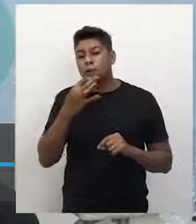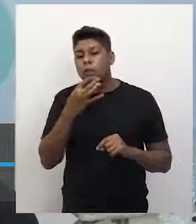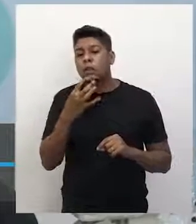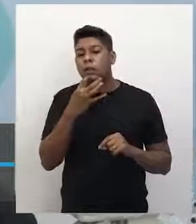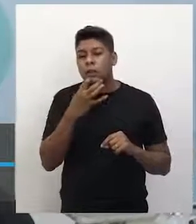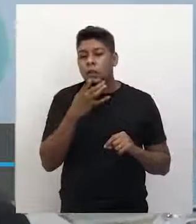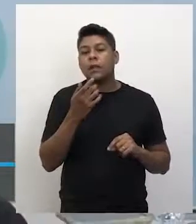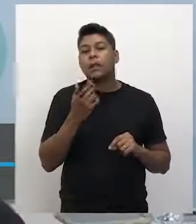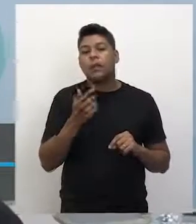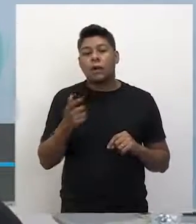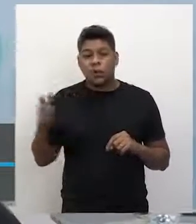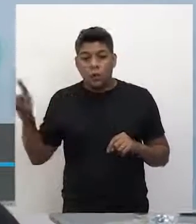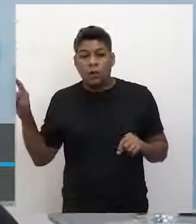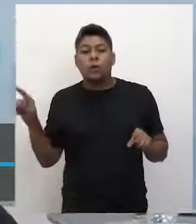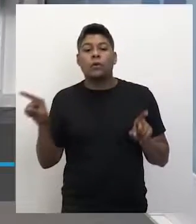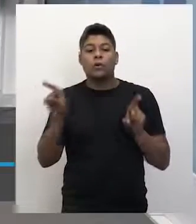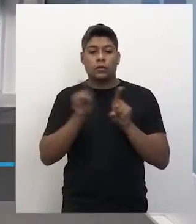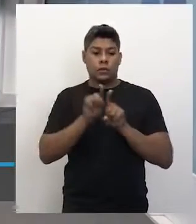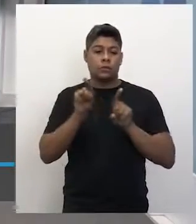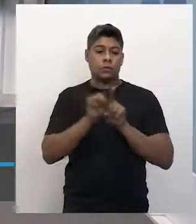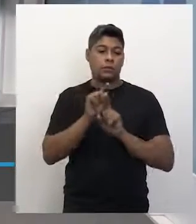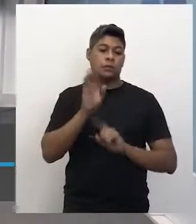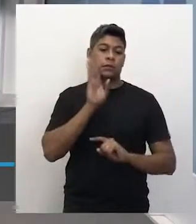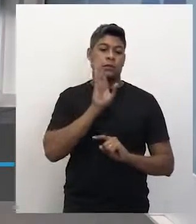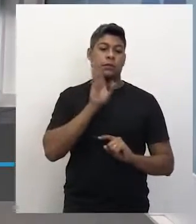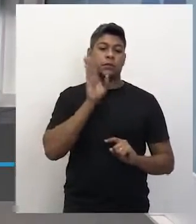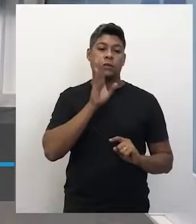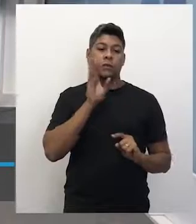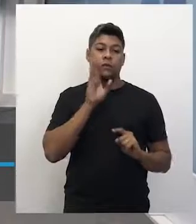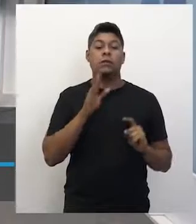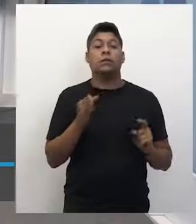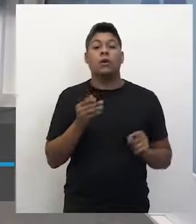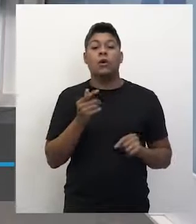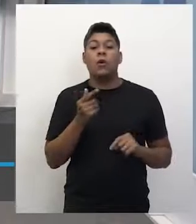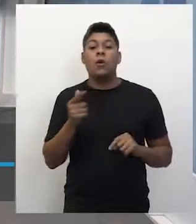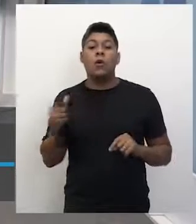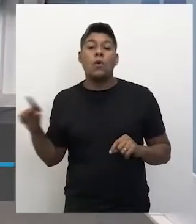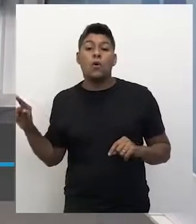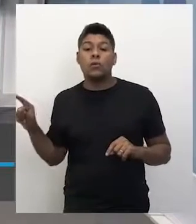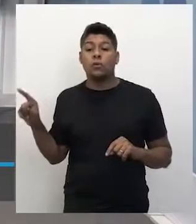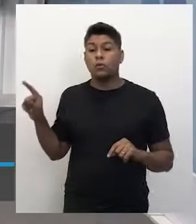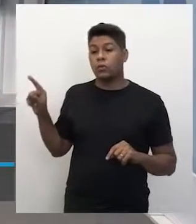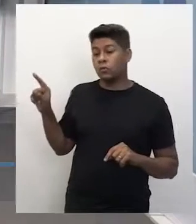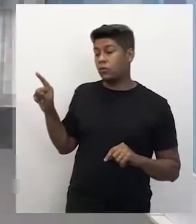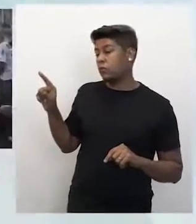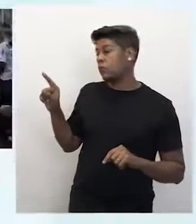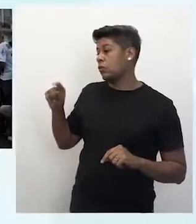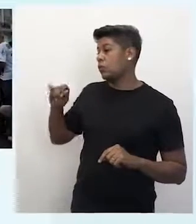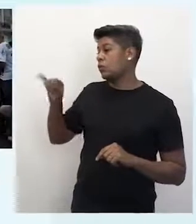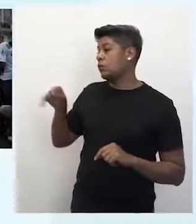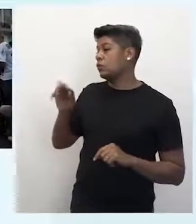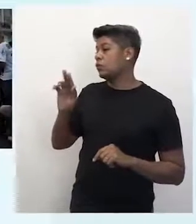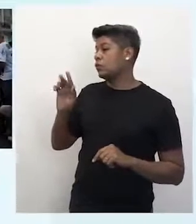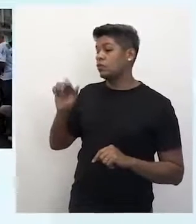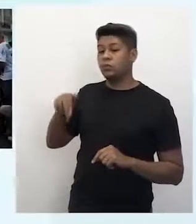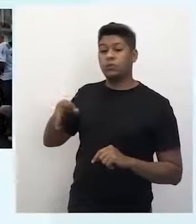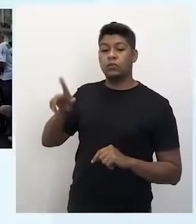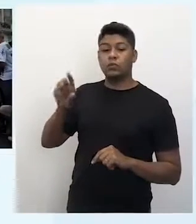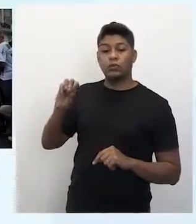conhecer outras Agora, também. que legal! Vamos conhecer. Então, vai mais uma aí, ó. Jongo ou